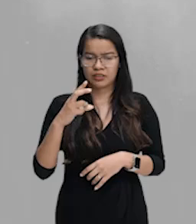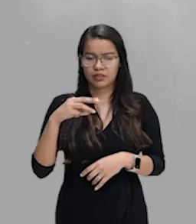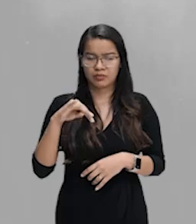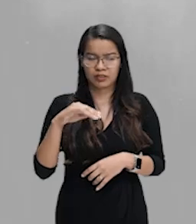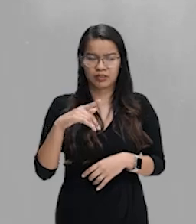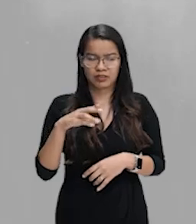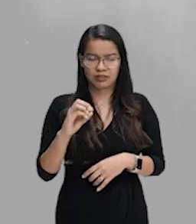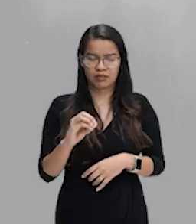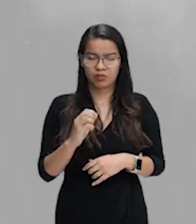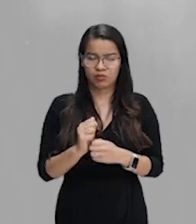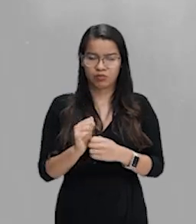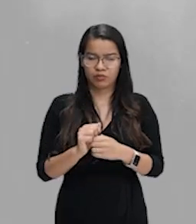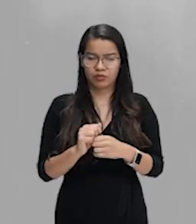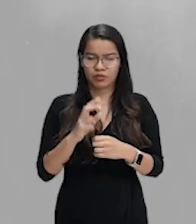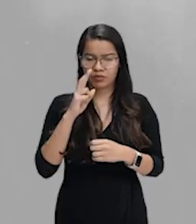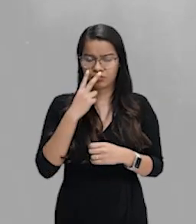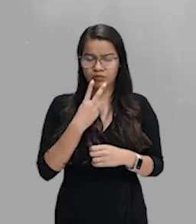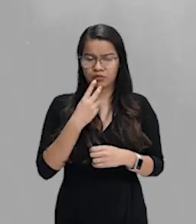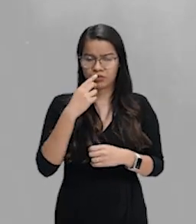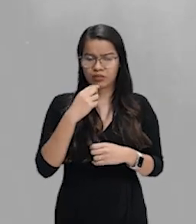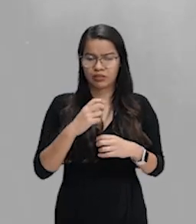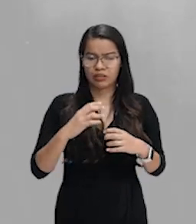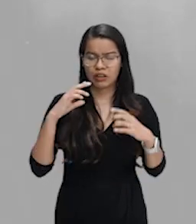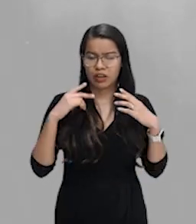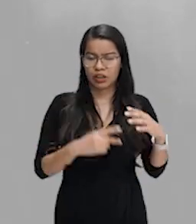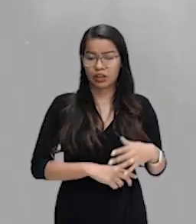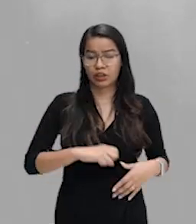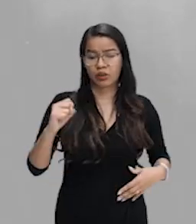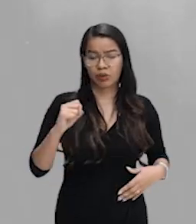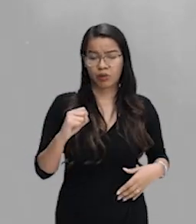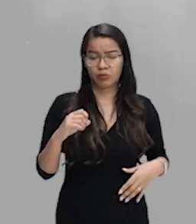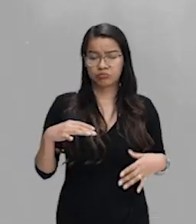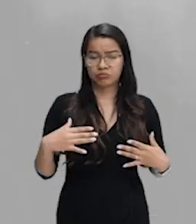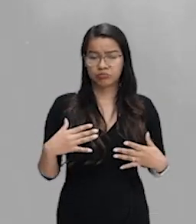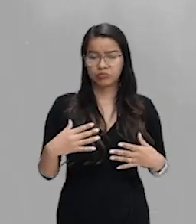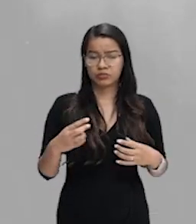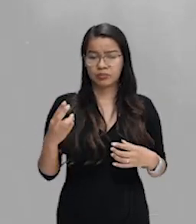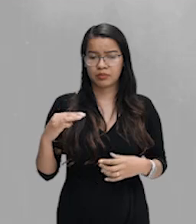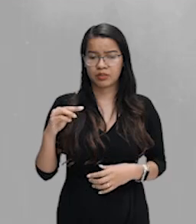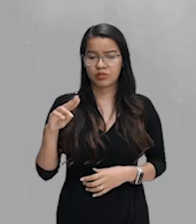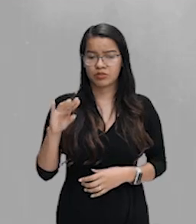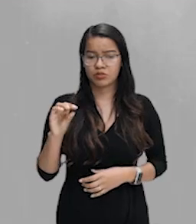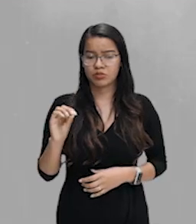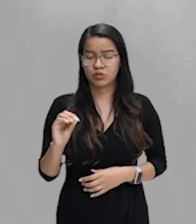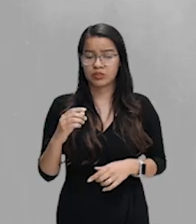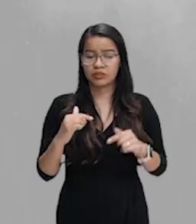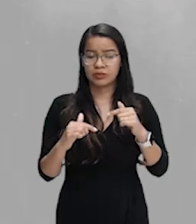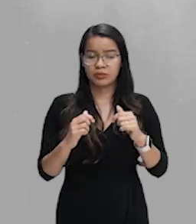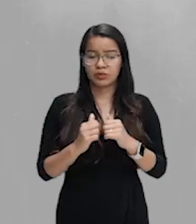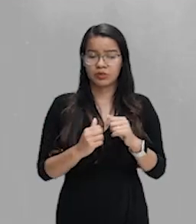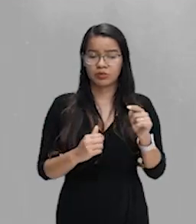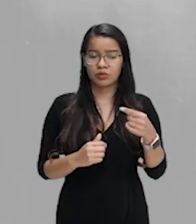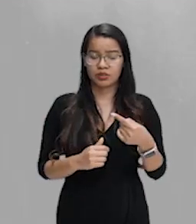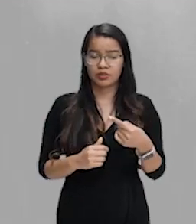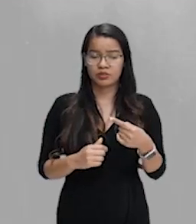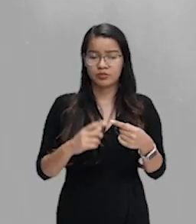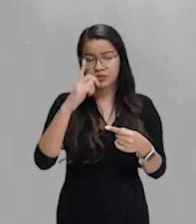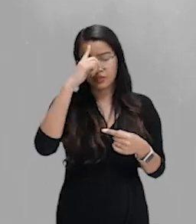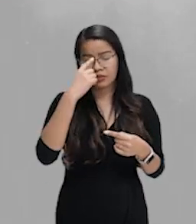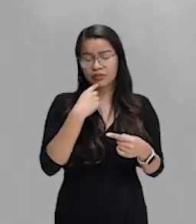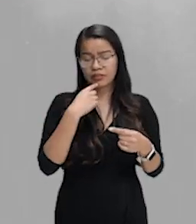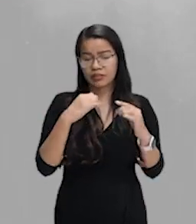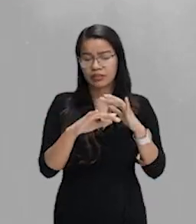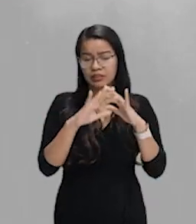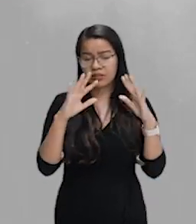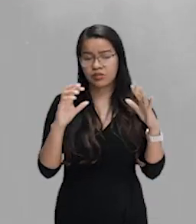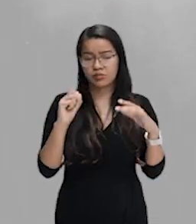figuras de heróis ou alienígenas. Pois é, o Masson, ou Manson, o André Masson, ele trabalha com isso. São figuras